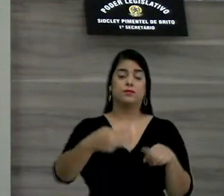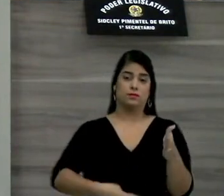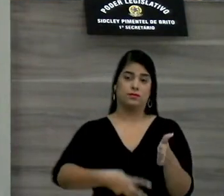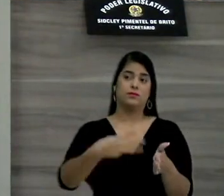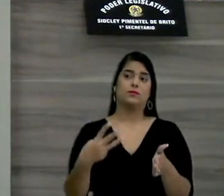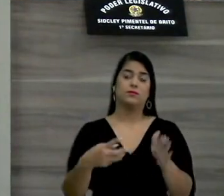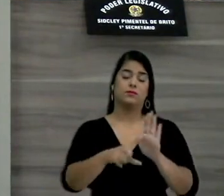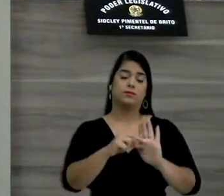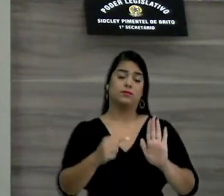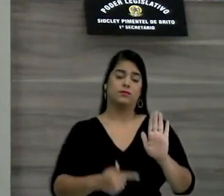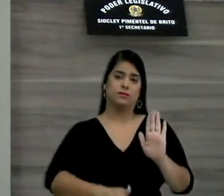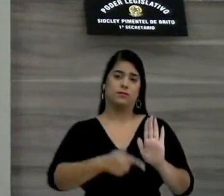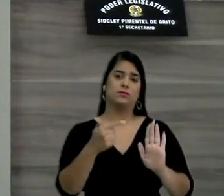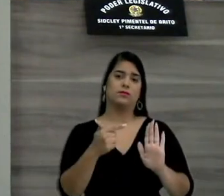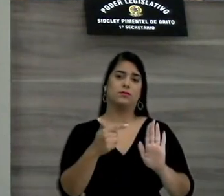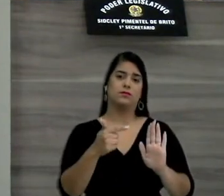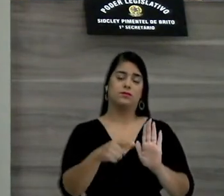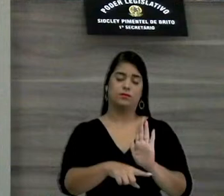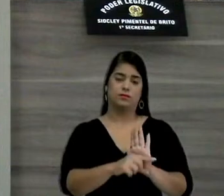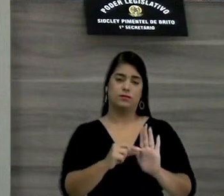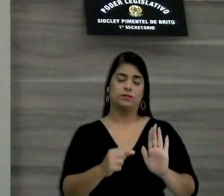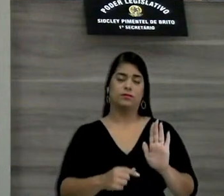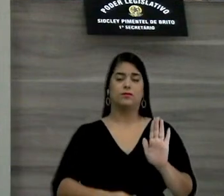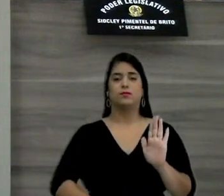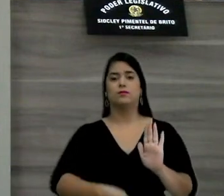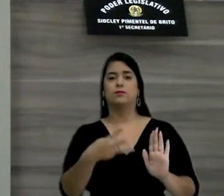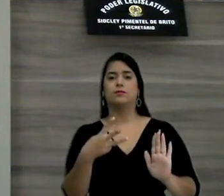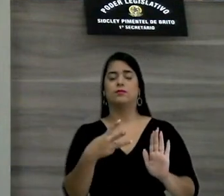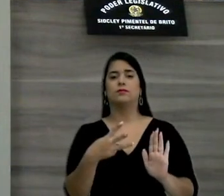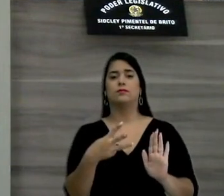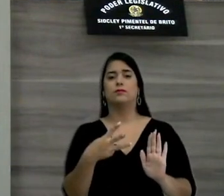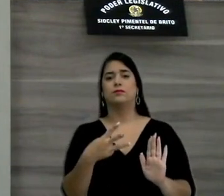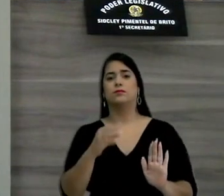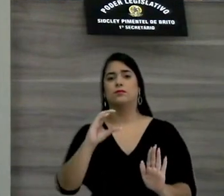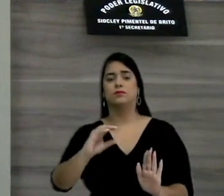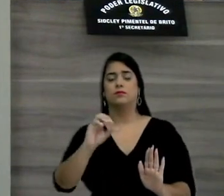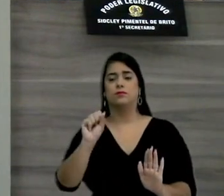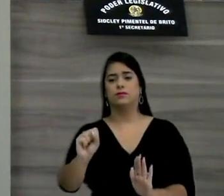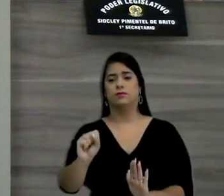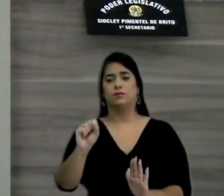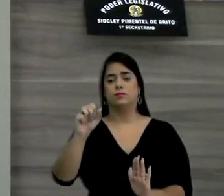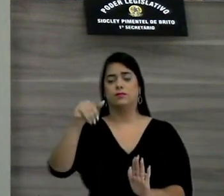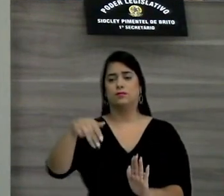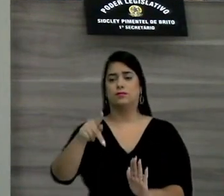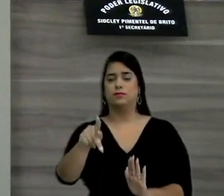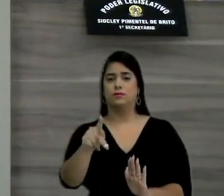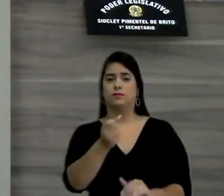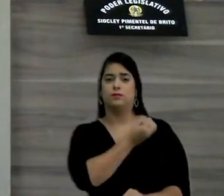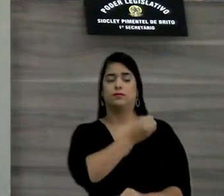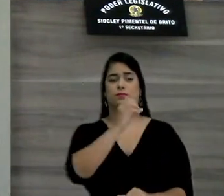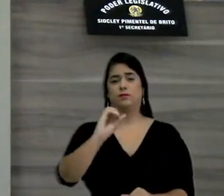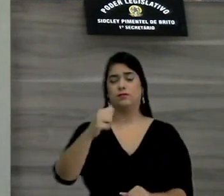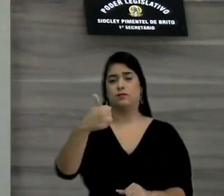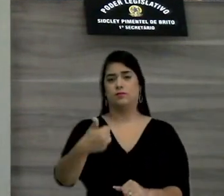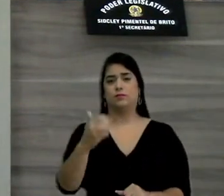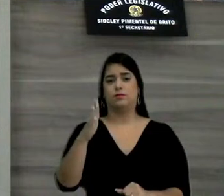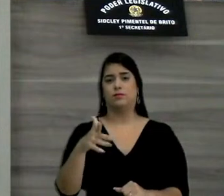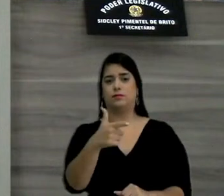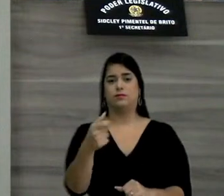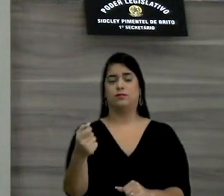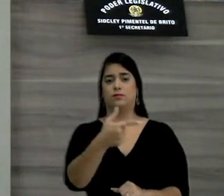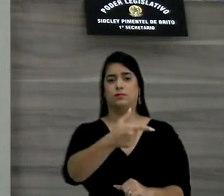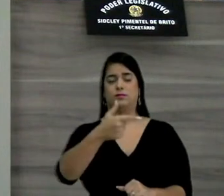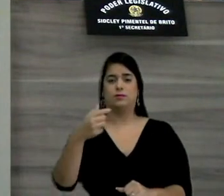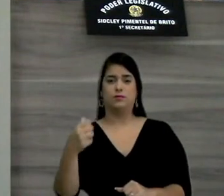parágrafo 2º inciso ter da resolução csmp nú 019 ciência